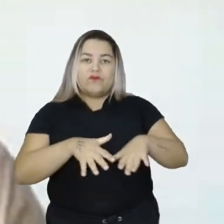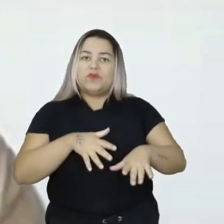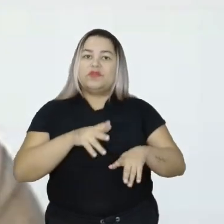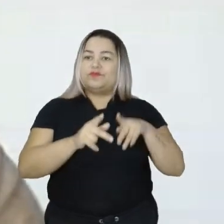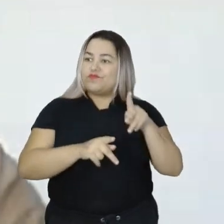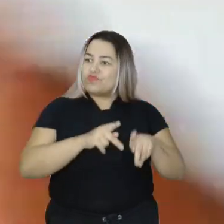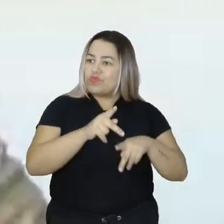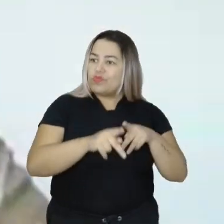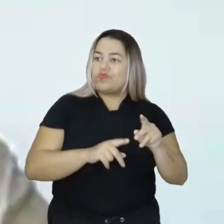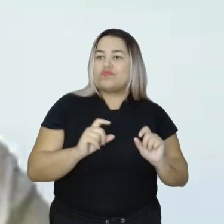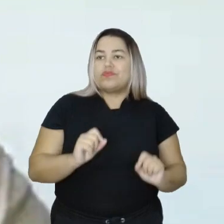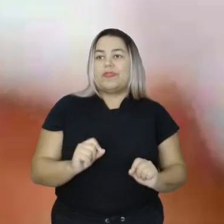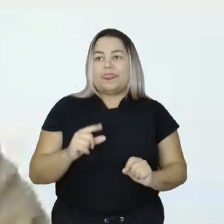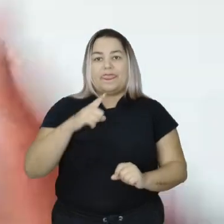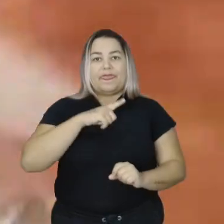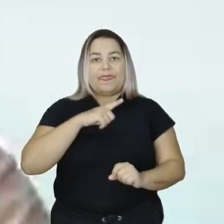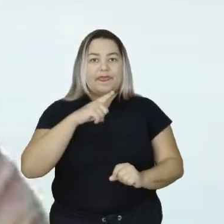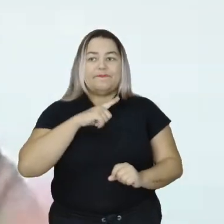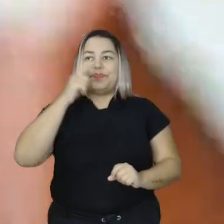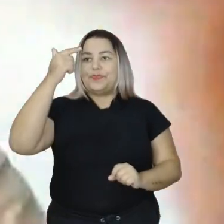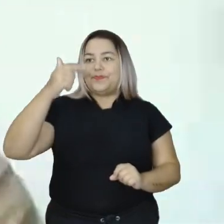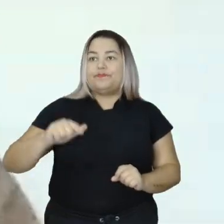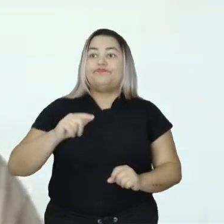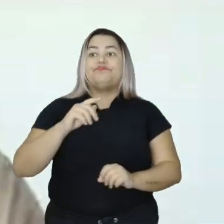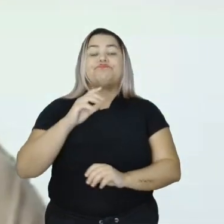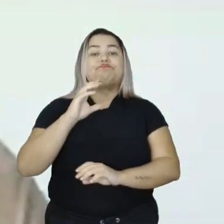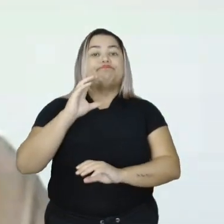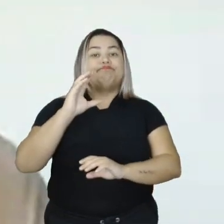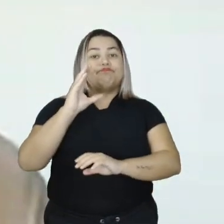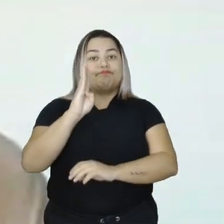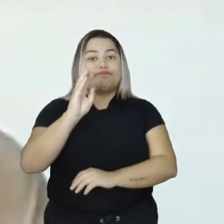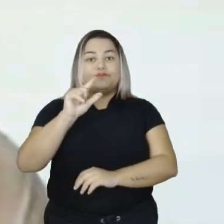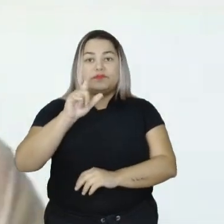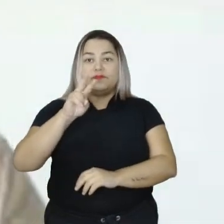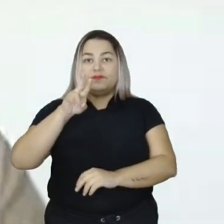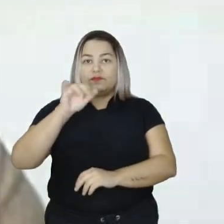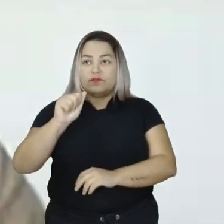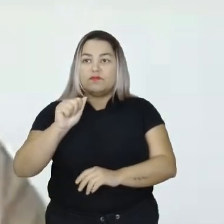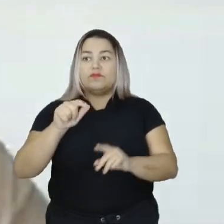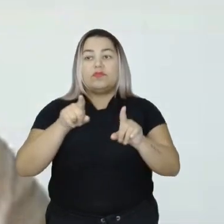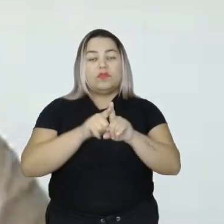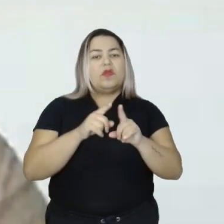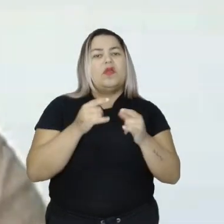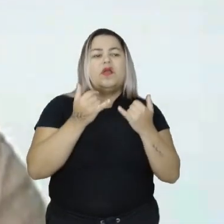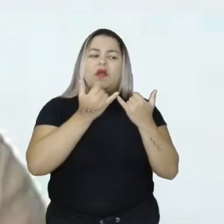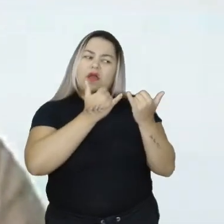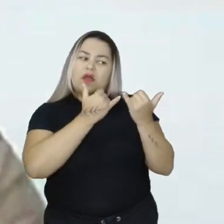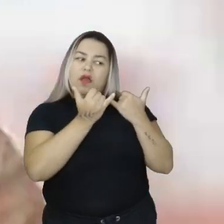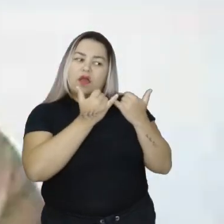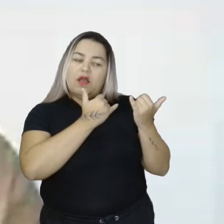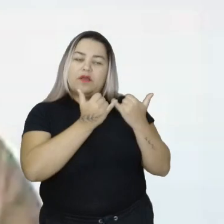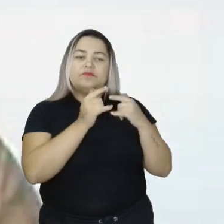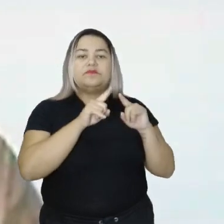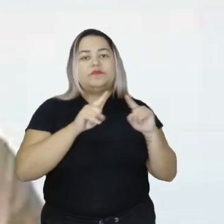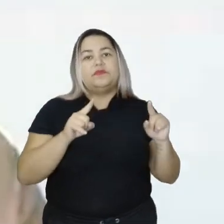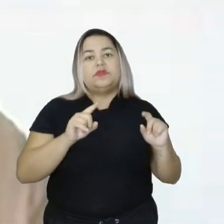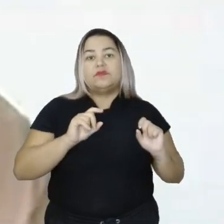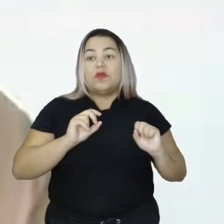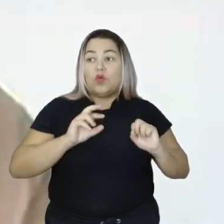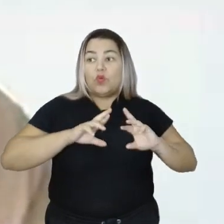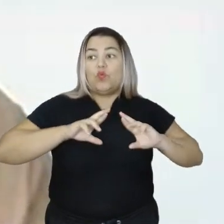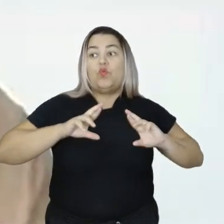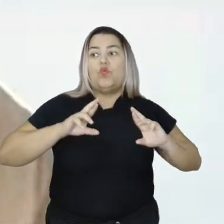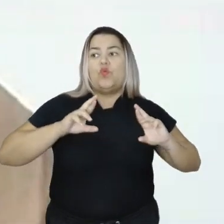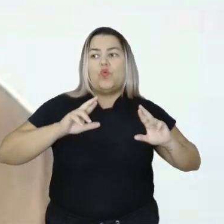né? Tem uma em outros países, tem na Bolívia, na Argentina tem uma experiência semelhante, mas é um enorme desafio. Mas eu acho